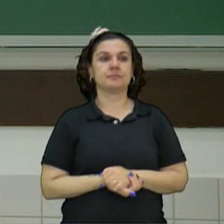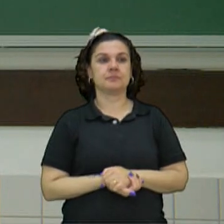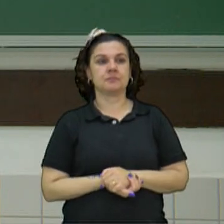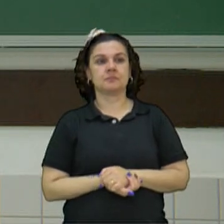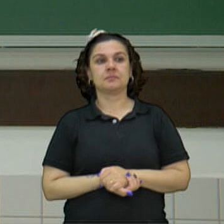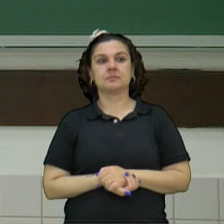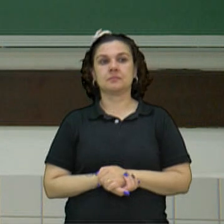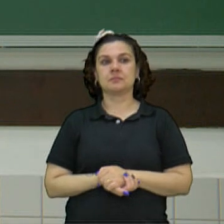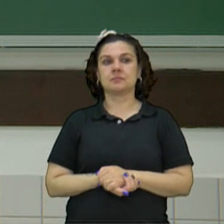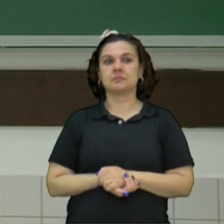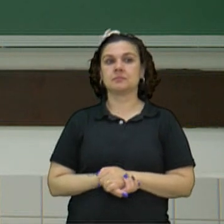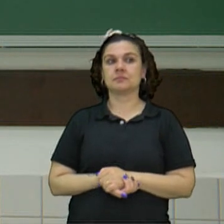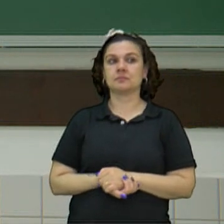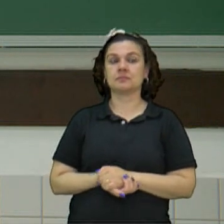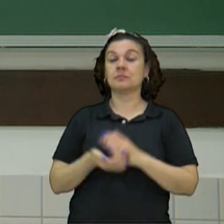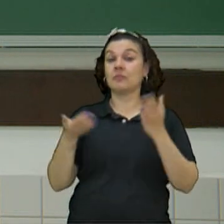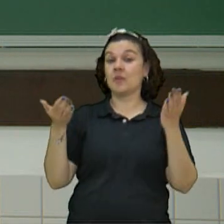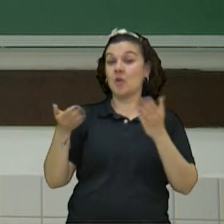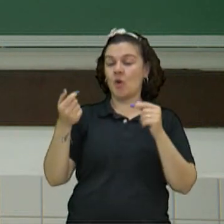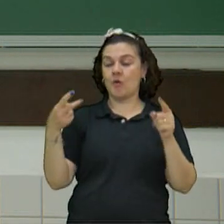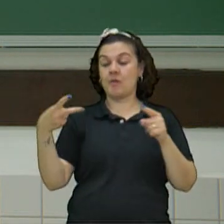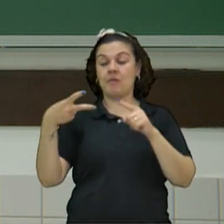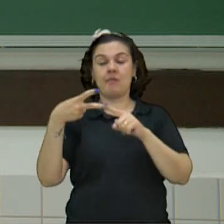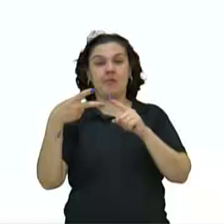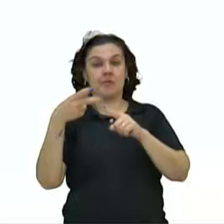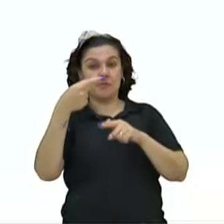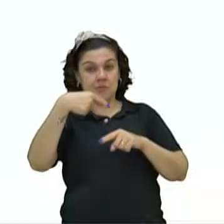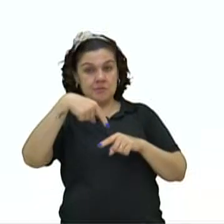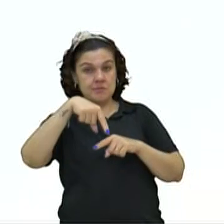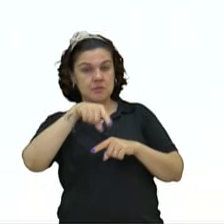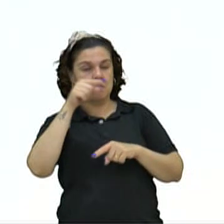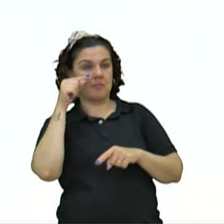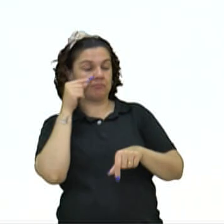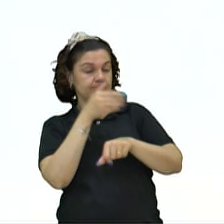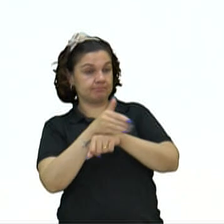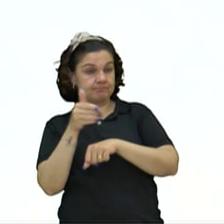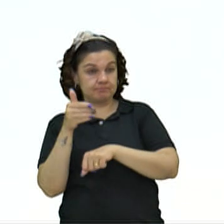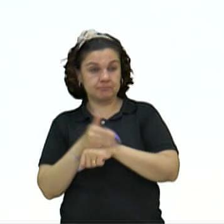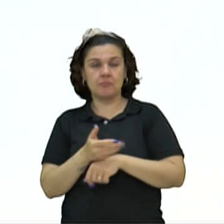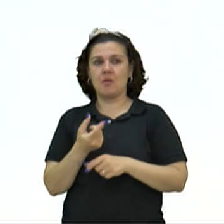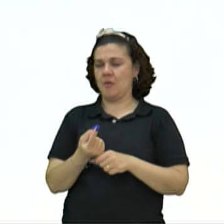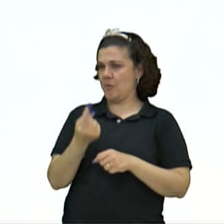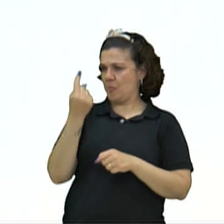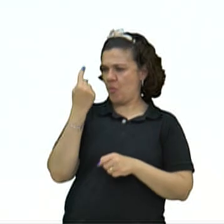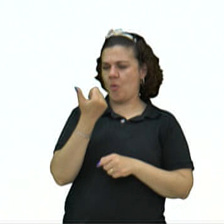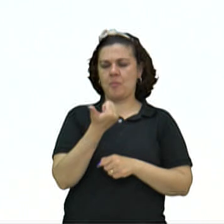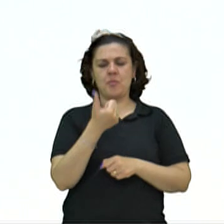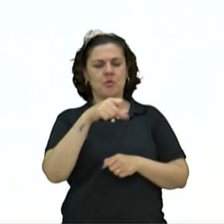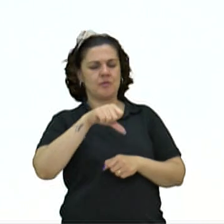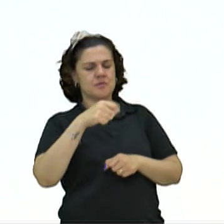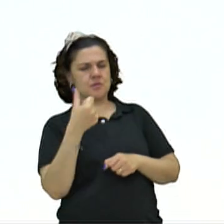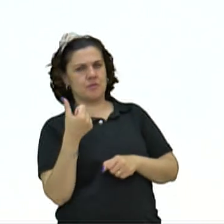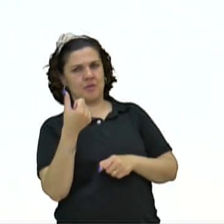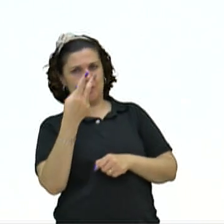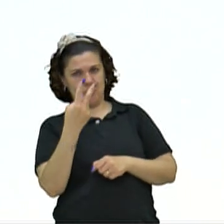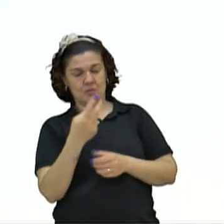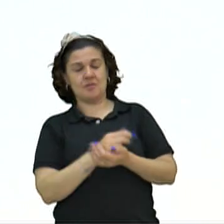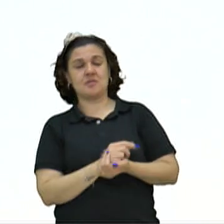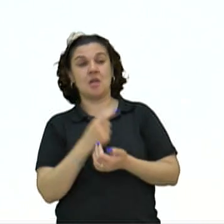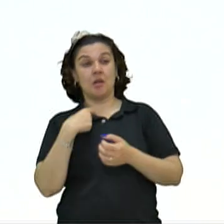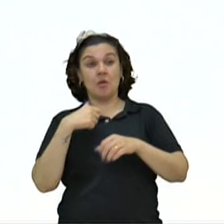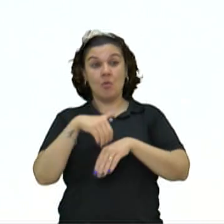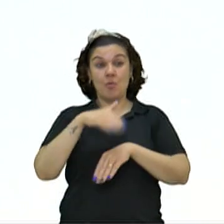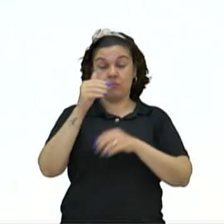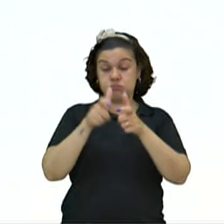geografia no Enem. Questão 2 também para nós treinarmos. Há pouco tempo, em 1992, a China começou a ter um